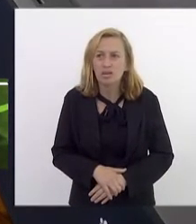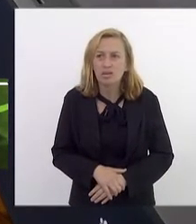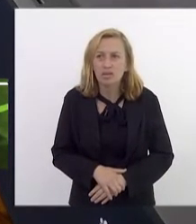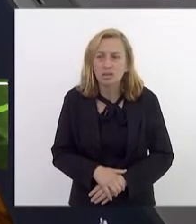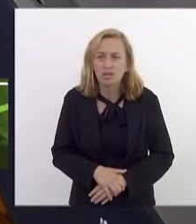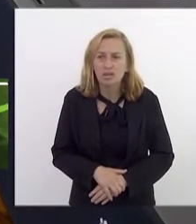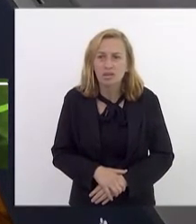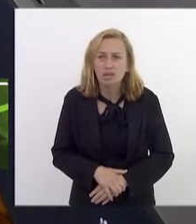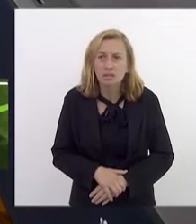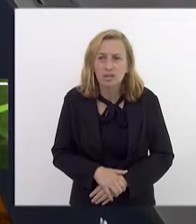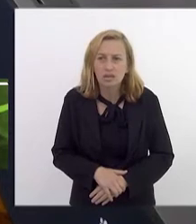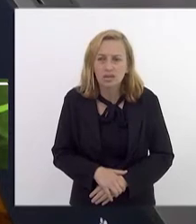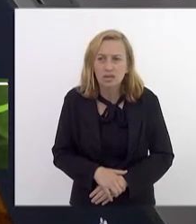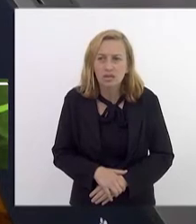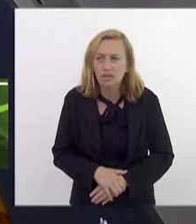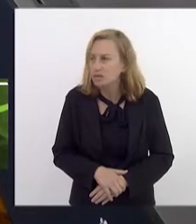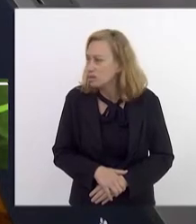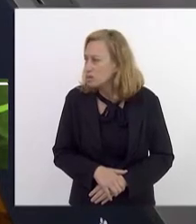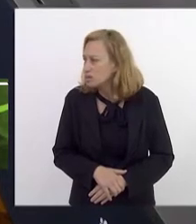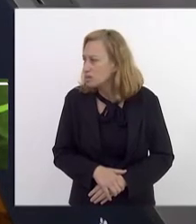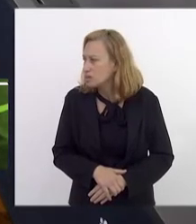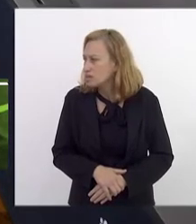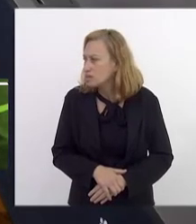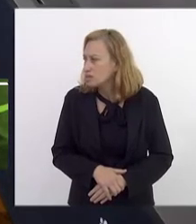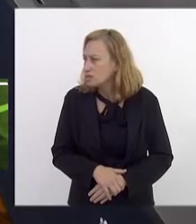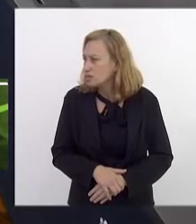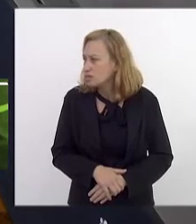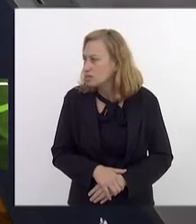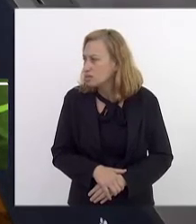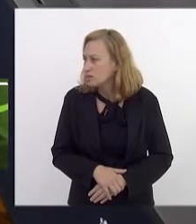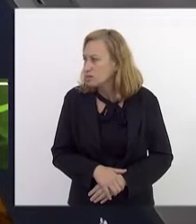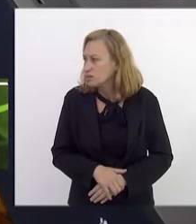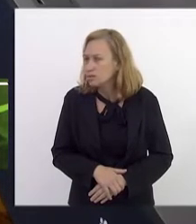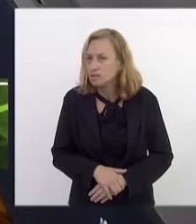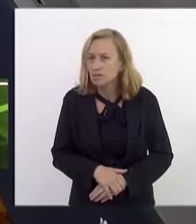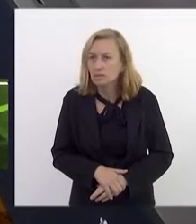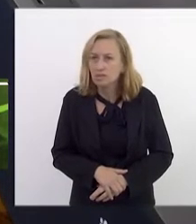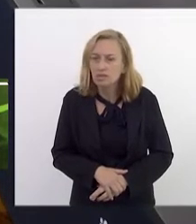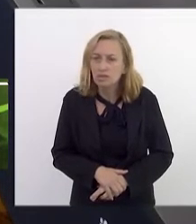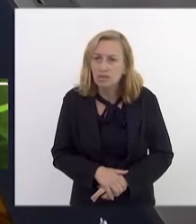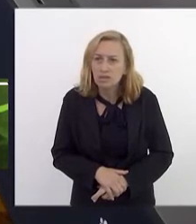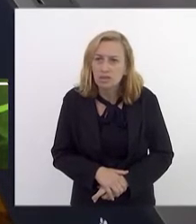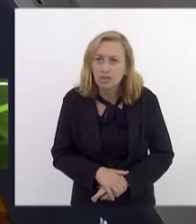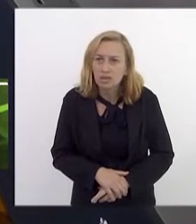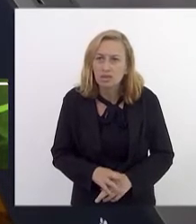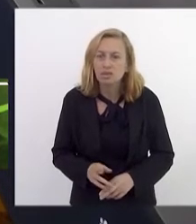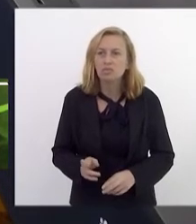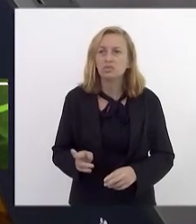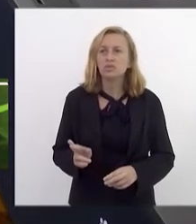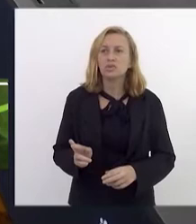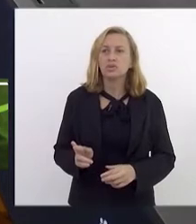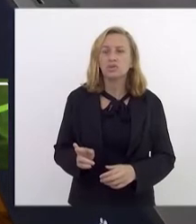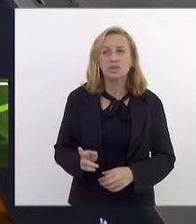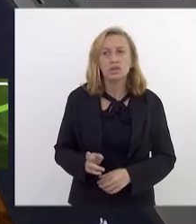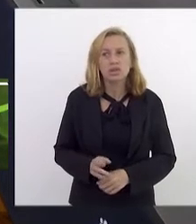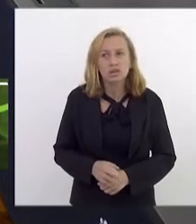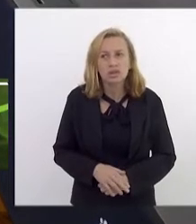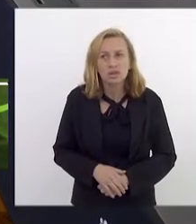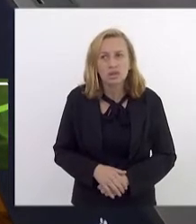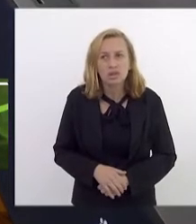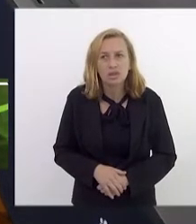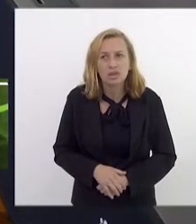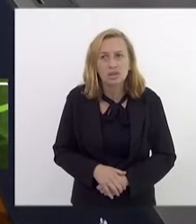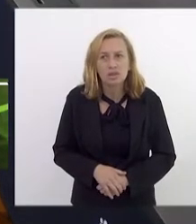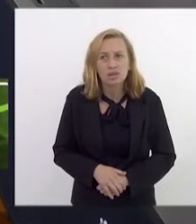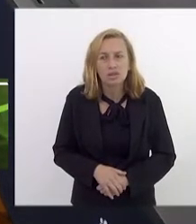muito concreta a dar resultados e apresentar impactos imediatos, porque é isso que precisamos, né? Afinal de